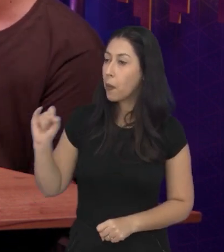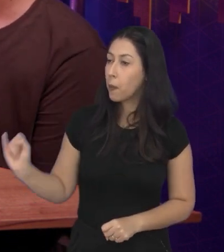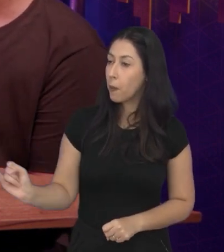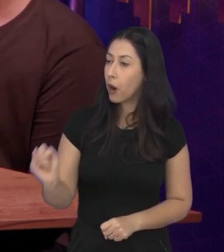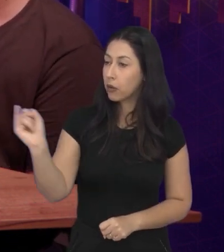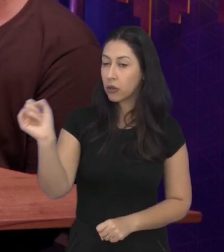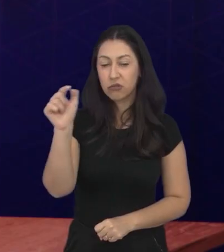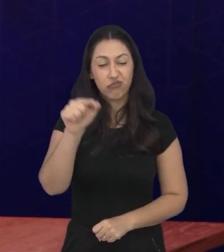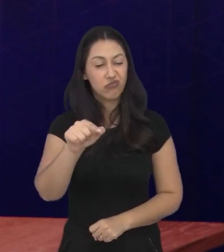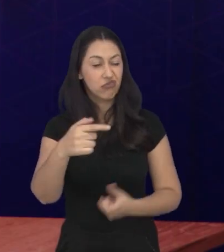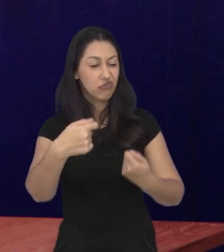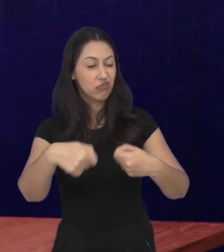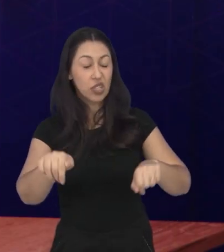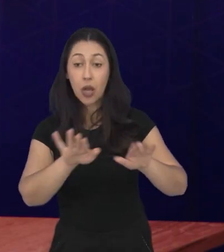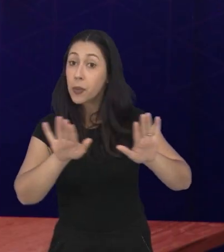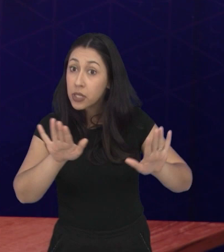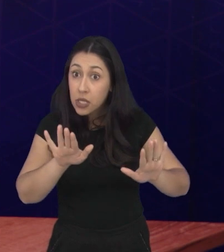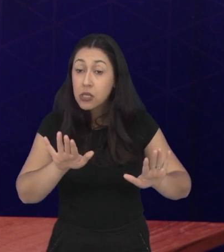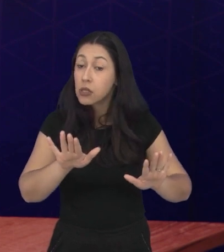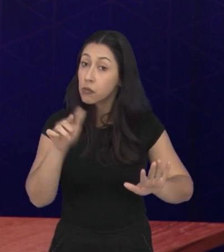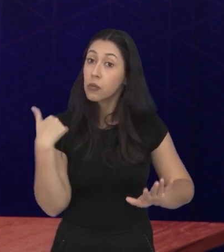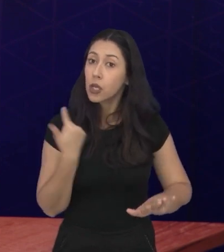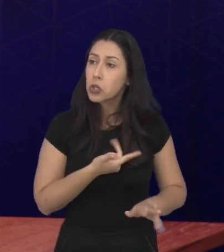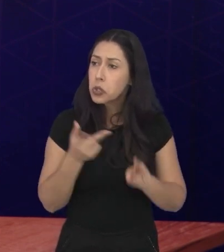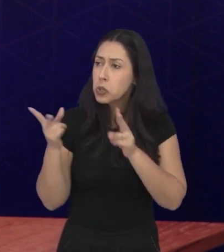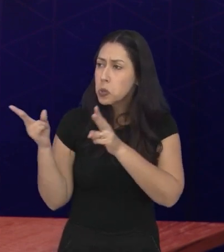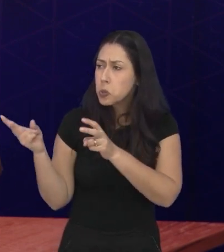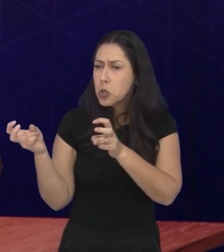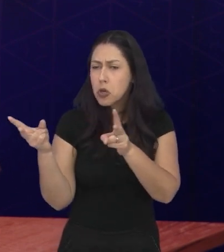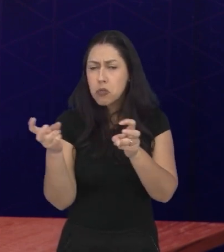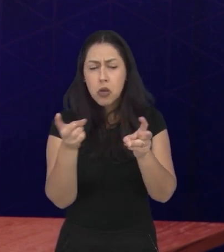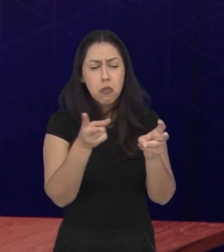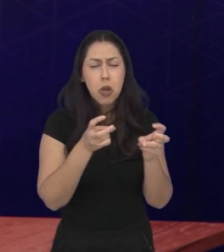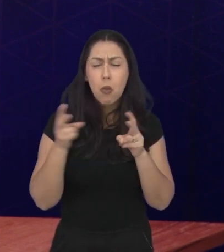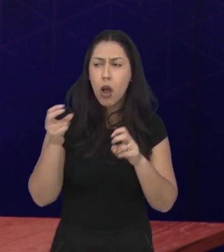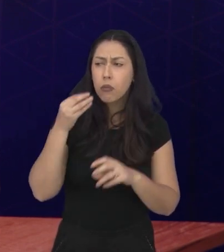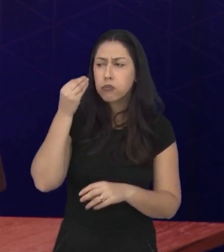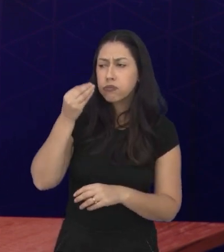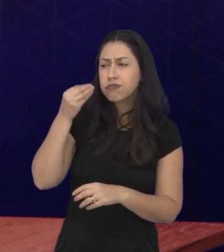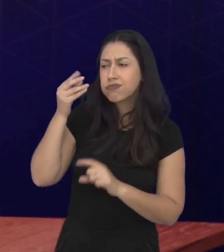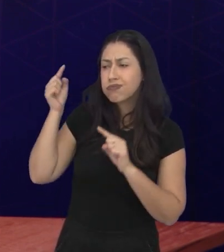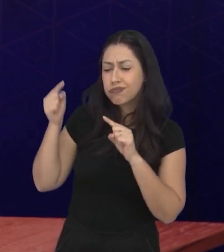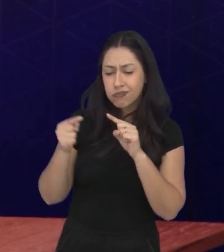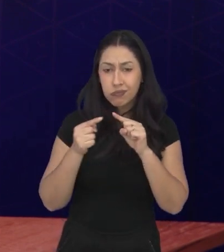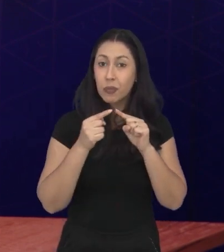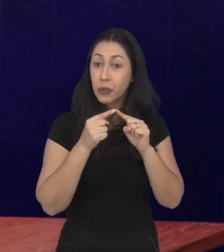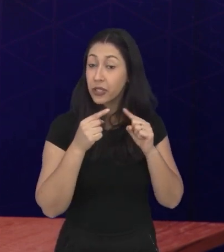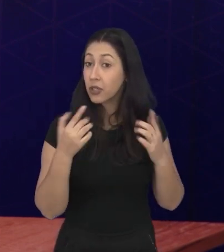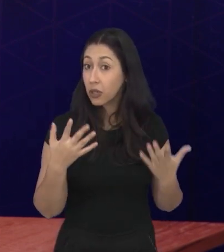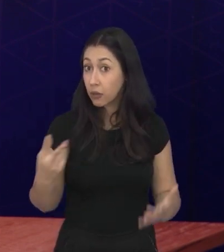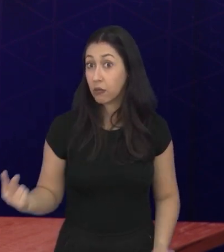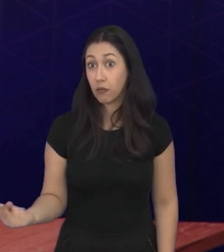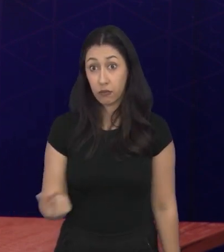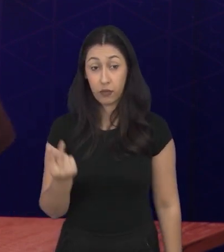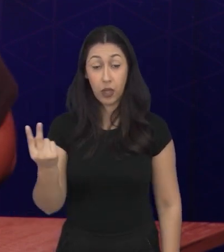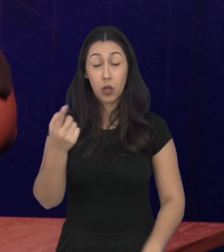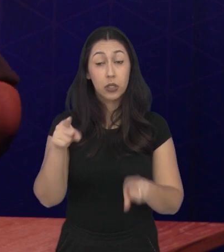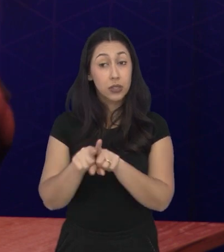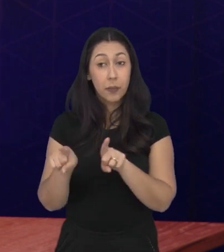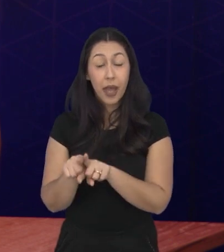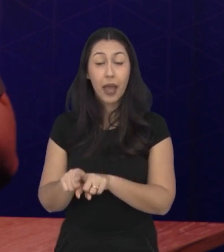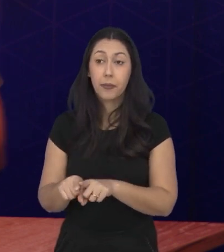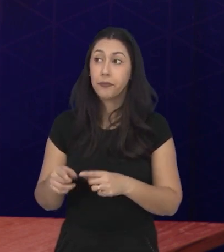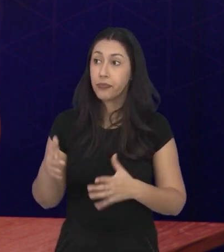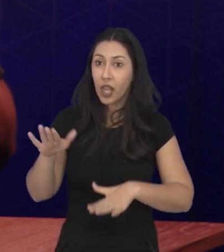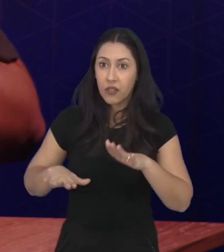definir dentro da gente o que a gente acha importante, o que a gente acha relevante para seguir para nossa vida, né? Valores, tem alguns